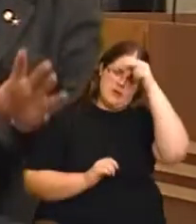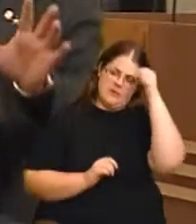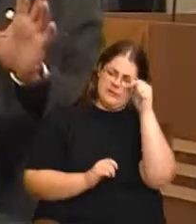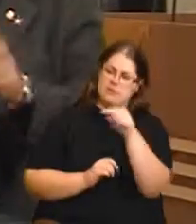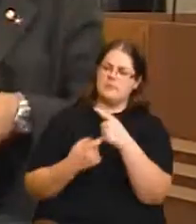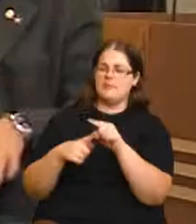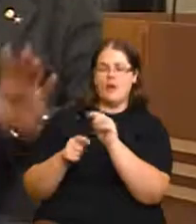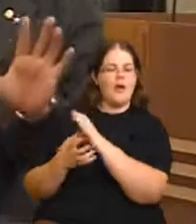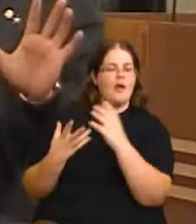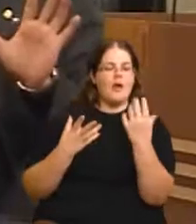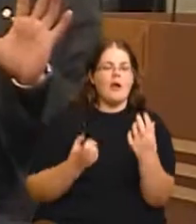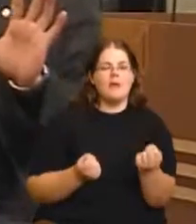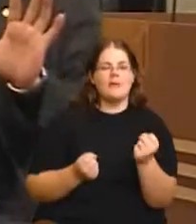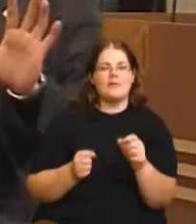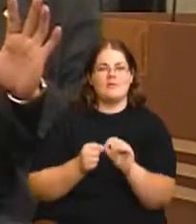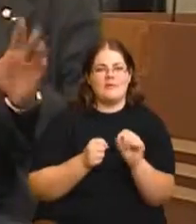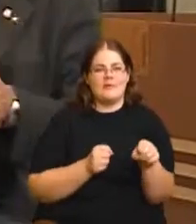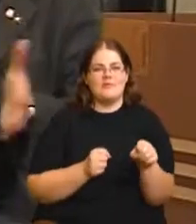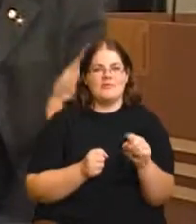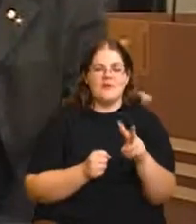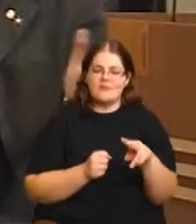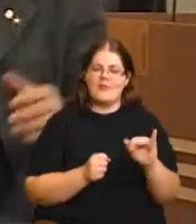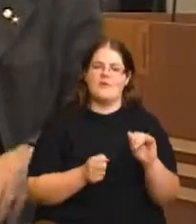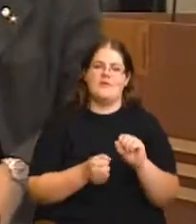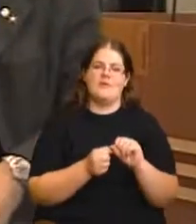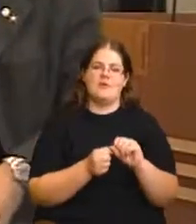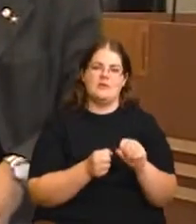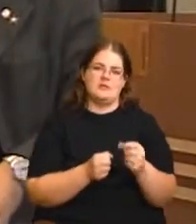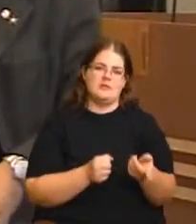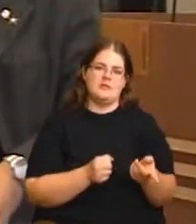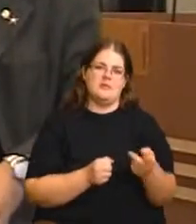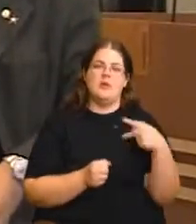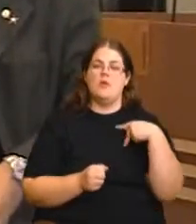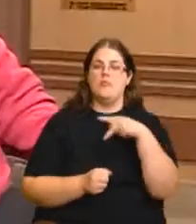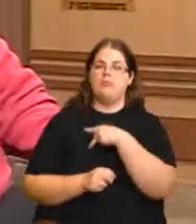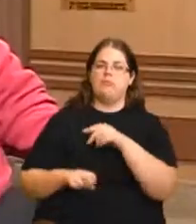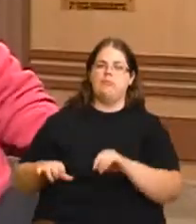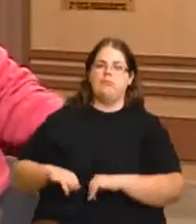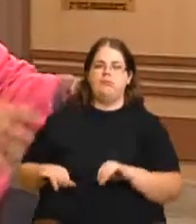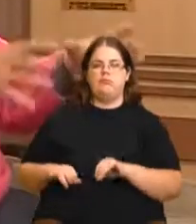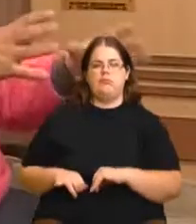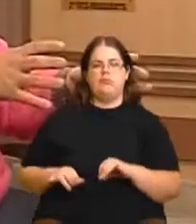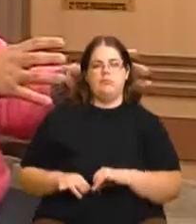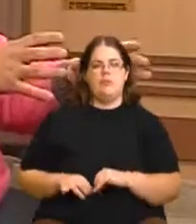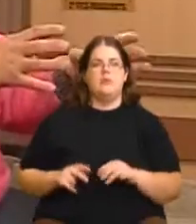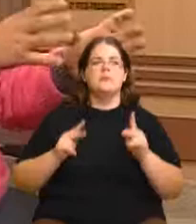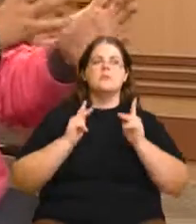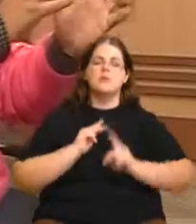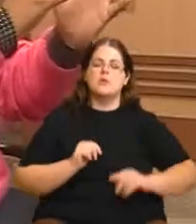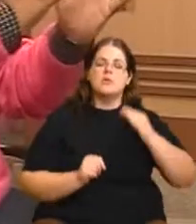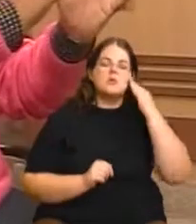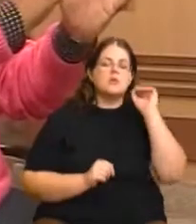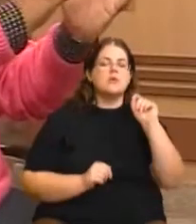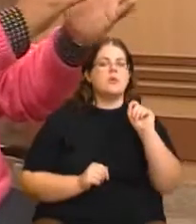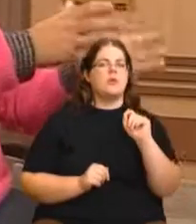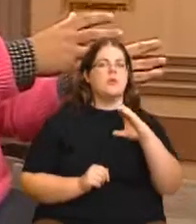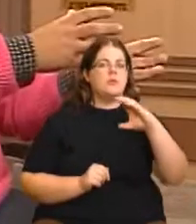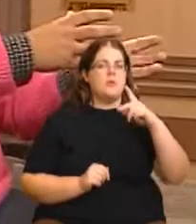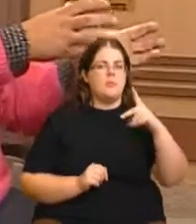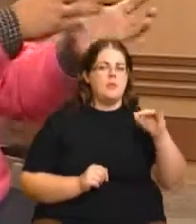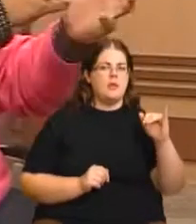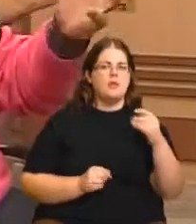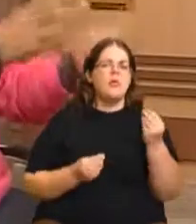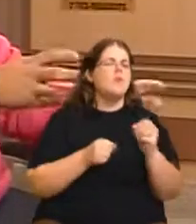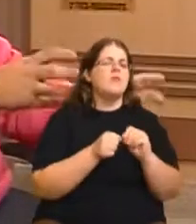assim mesmo e o povo é que paga. Então, agora, eles arcam com as consequências. Para que as pessoas entendam, a CPI funciona,